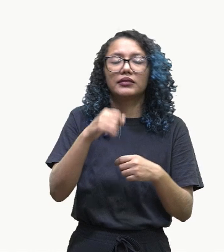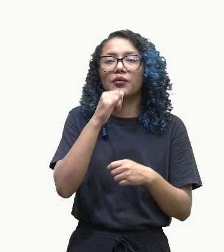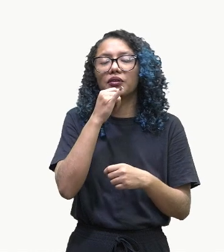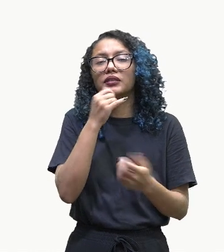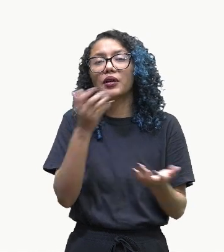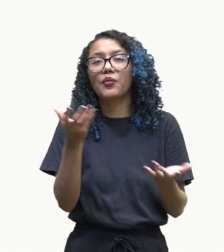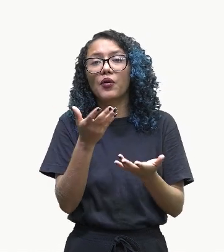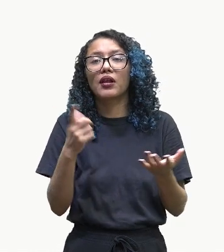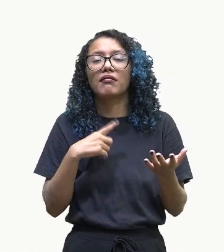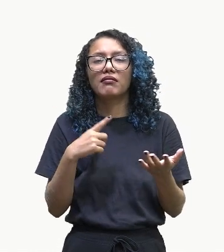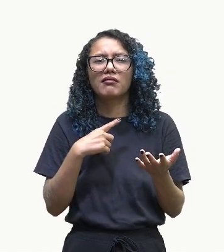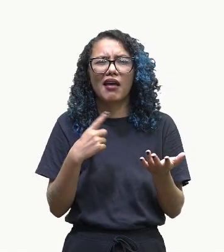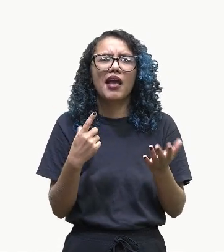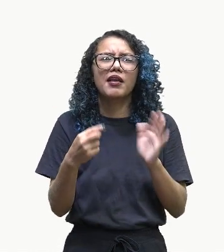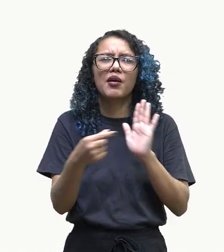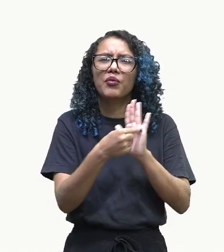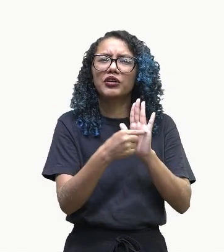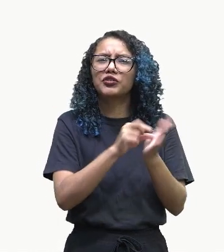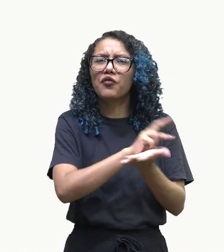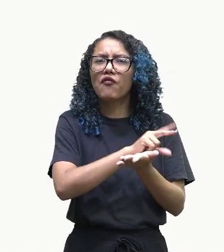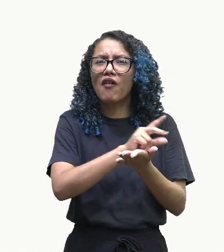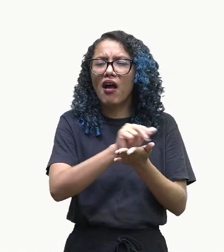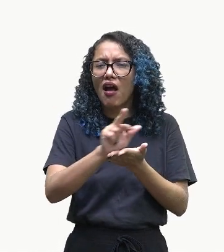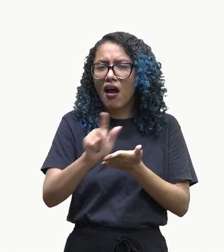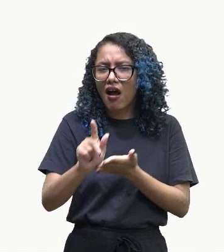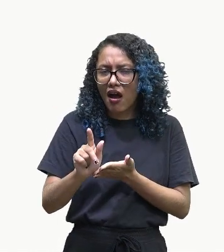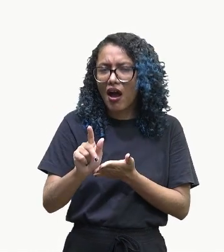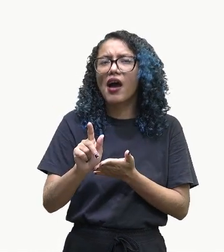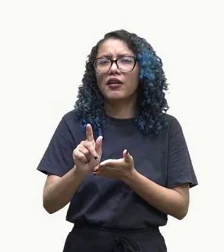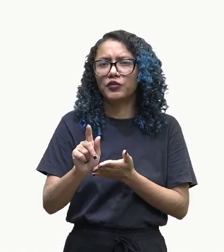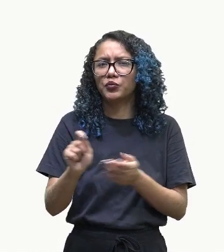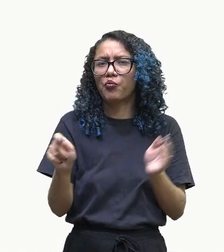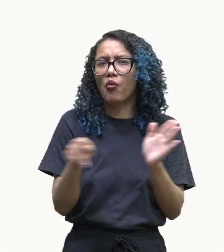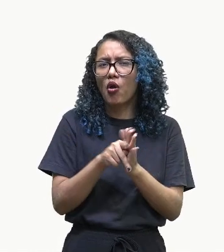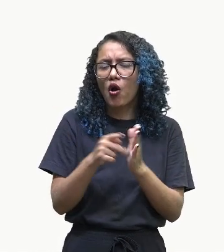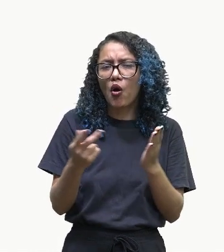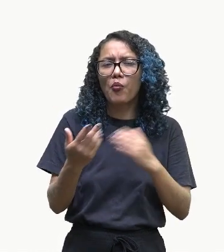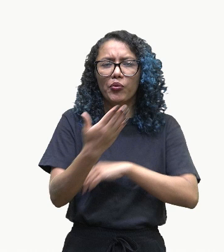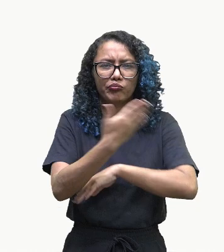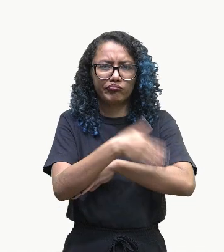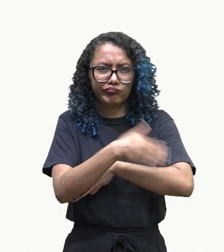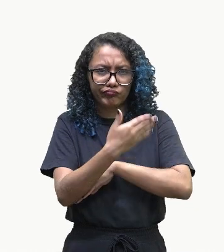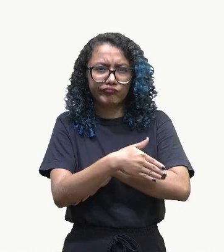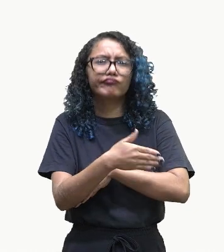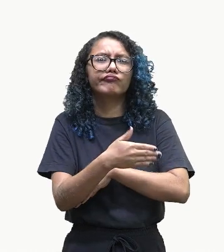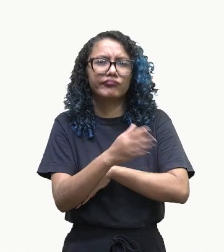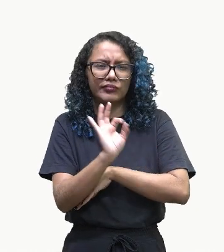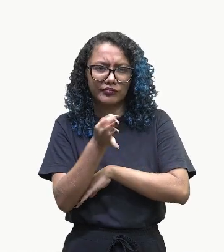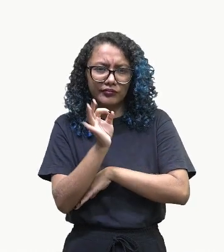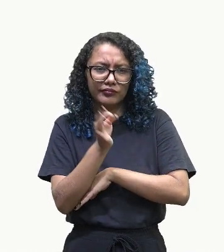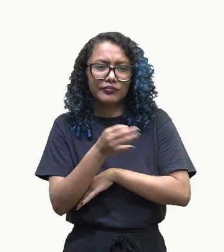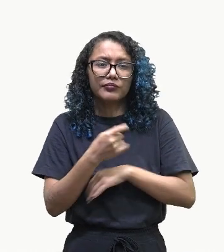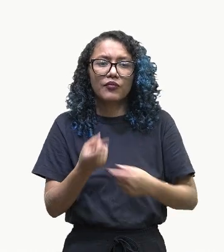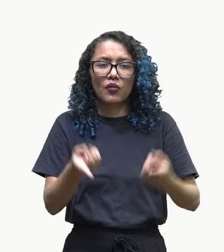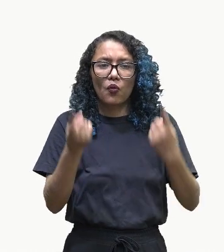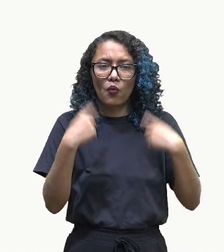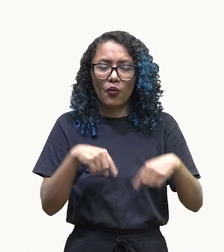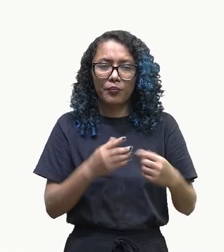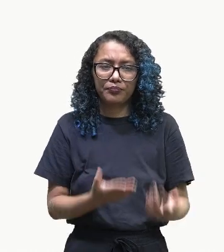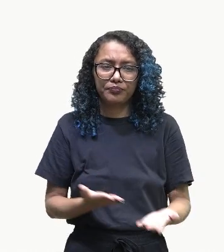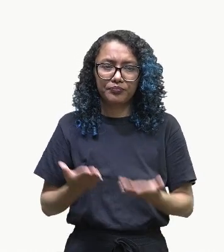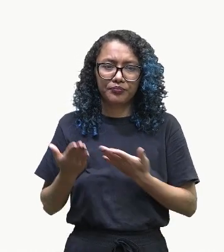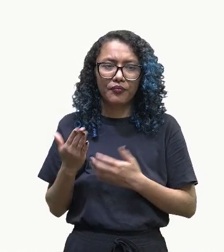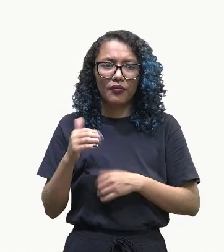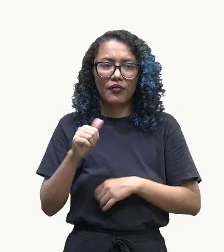aplicativos, né? Com vários meios de transporte, não somente o táxi. Temos o autobús, que